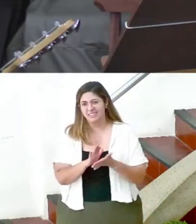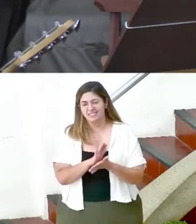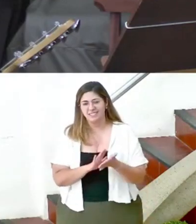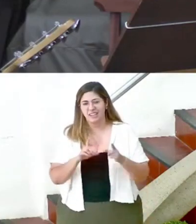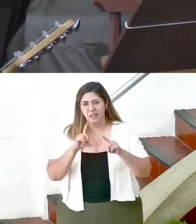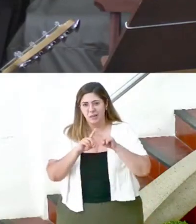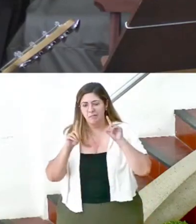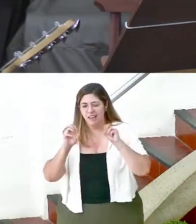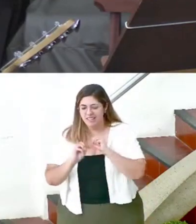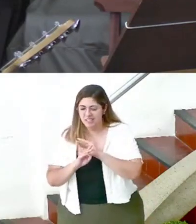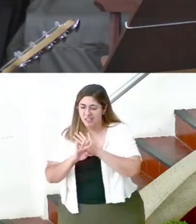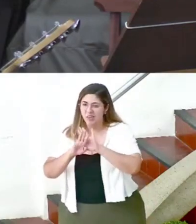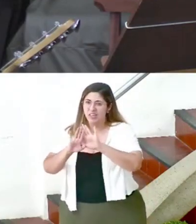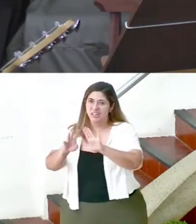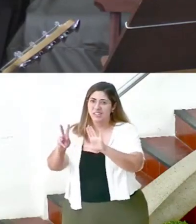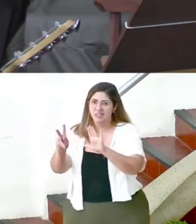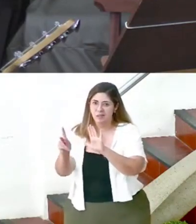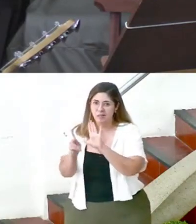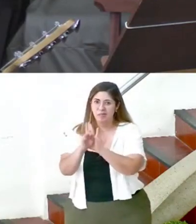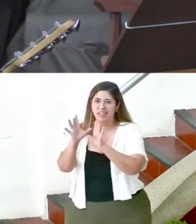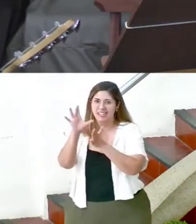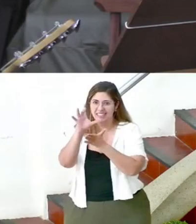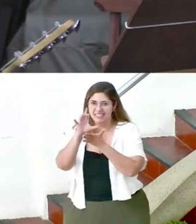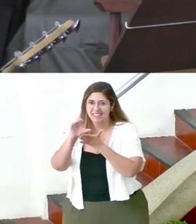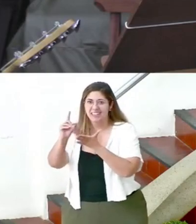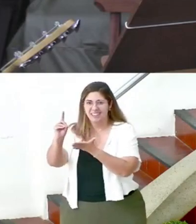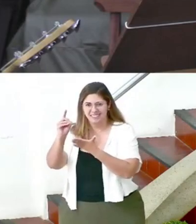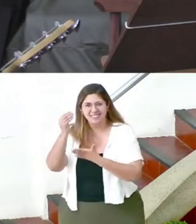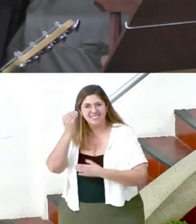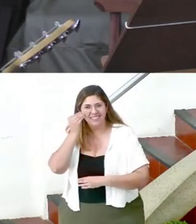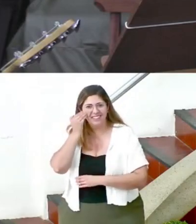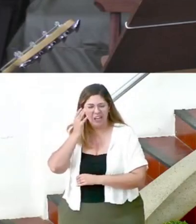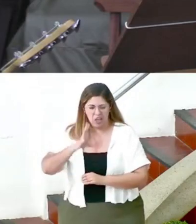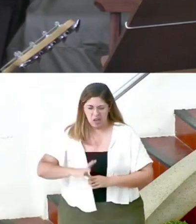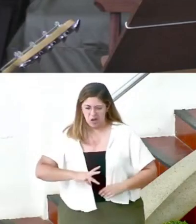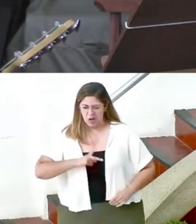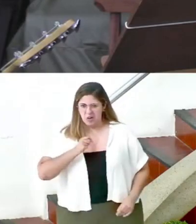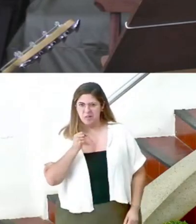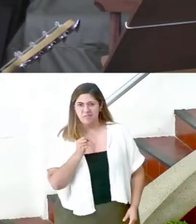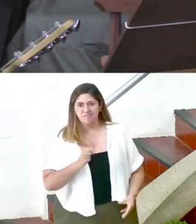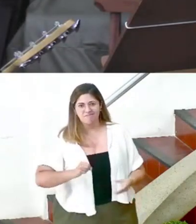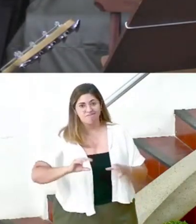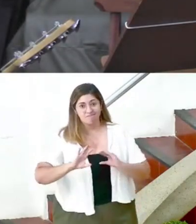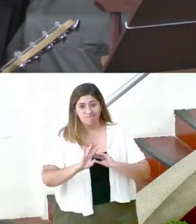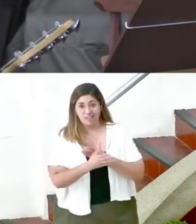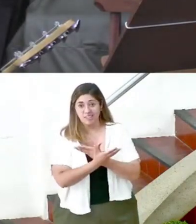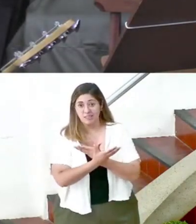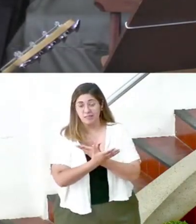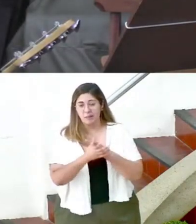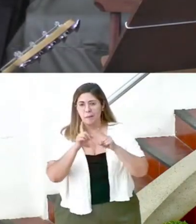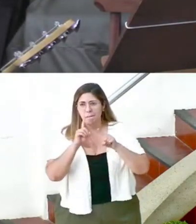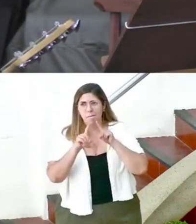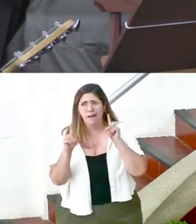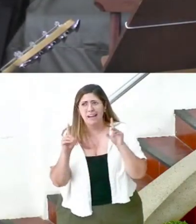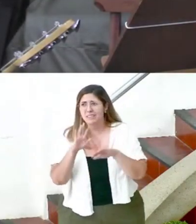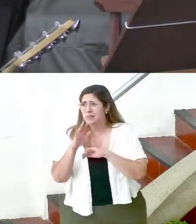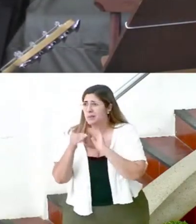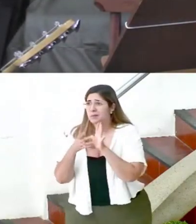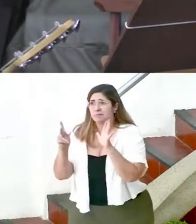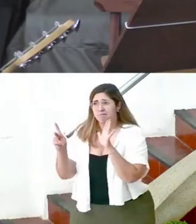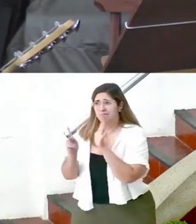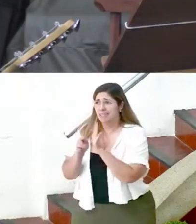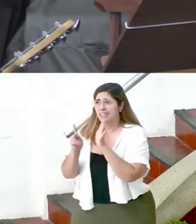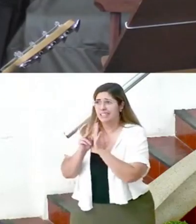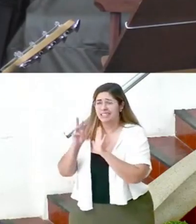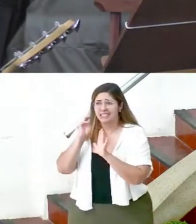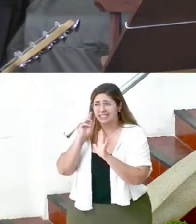seu orgulho. Não dá para encher a vasilha do orgulho de nada. Apenas dizer: eu devo tudo. Não foi